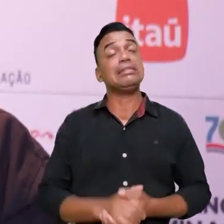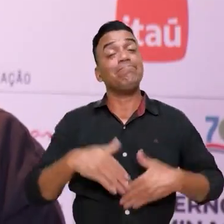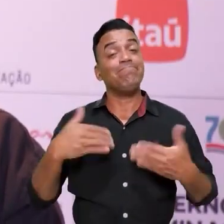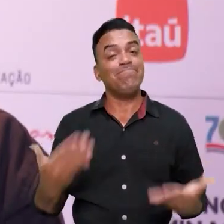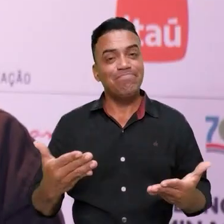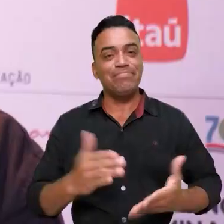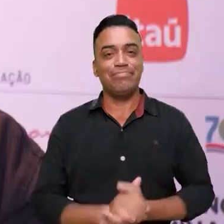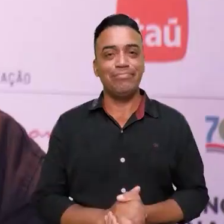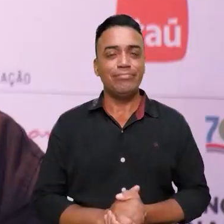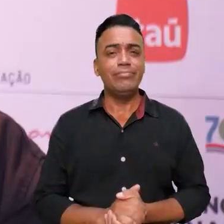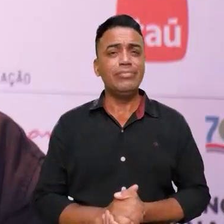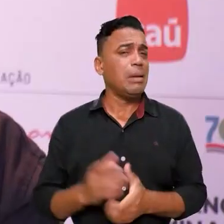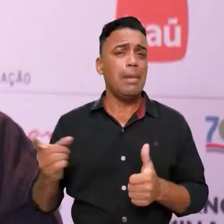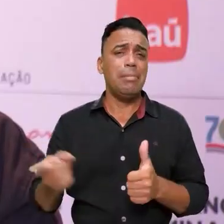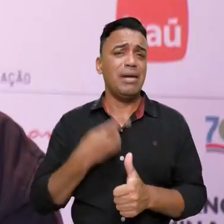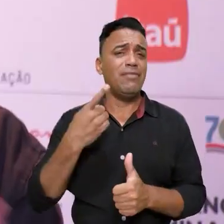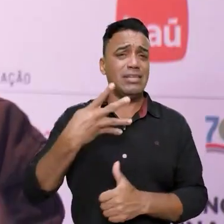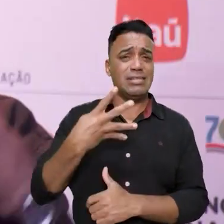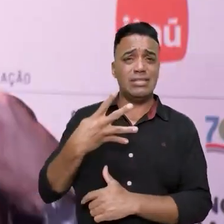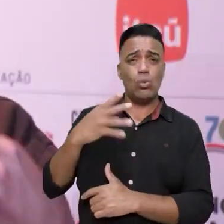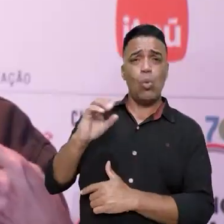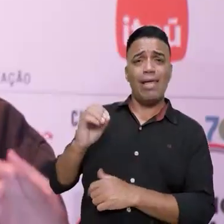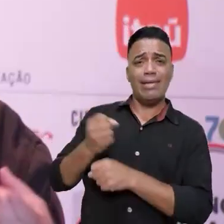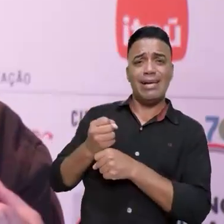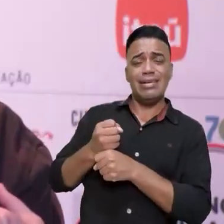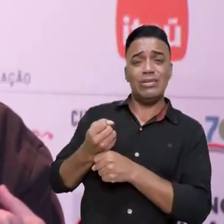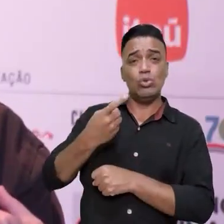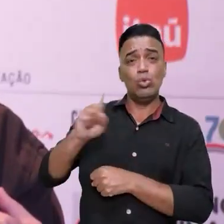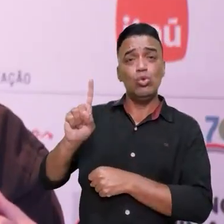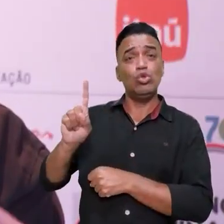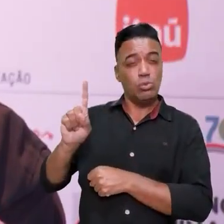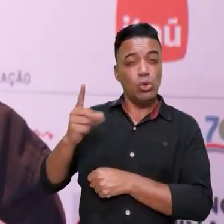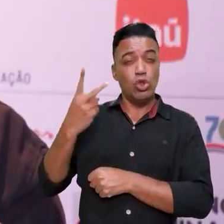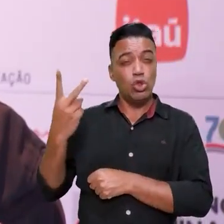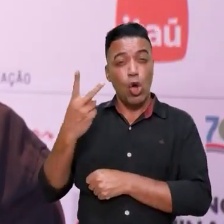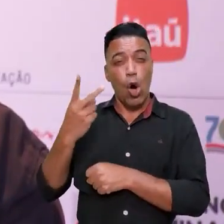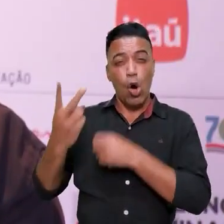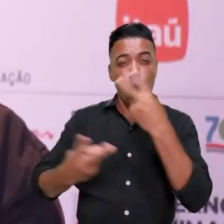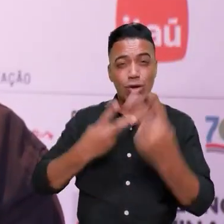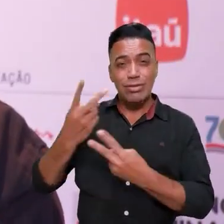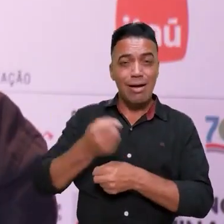Enfim, pela primeira vez em 40 anos, nos últimos 2 anos eu tenho vivido como artista.